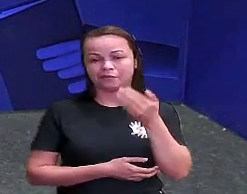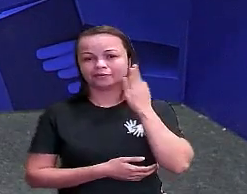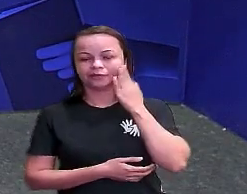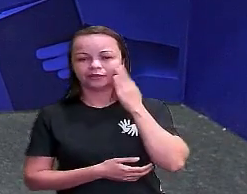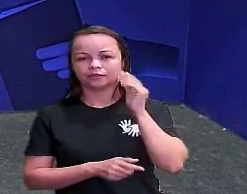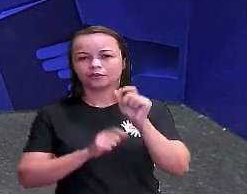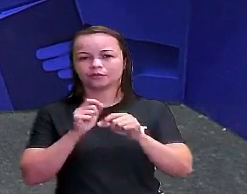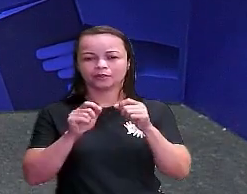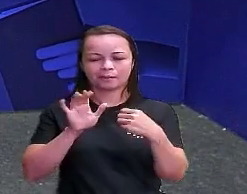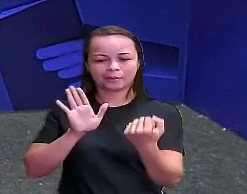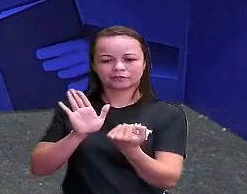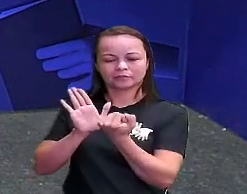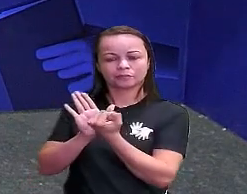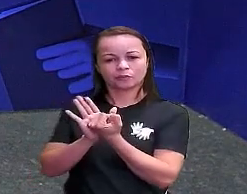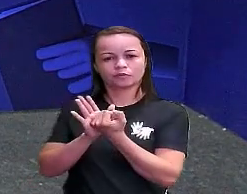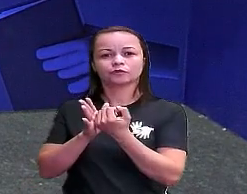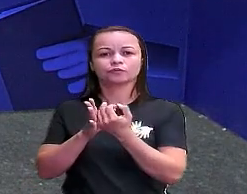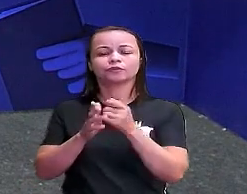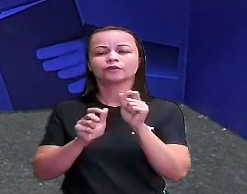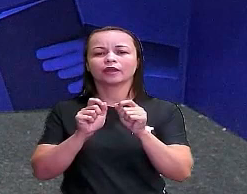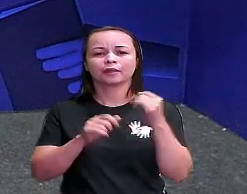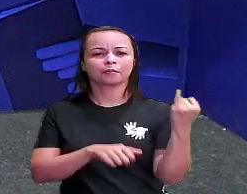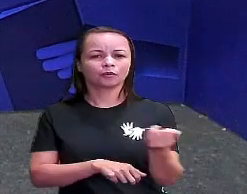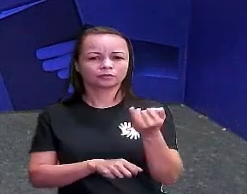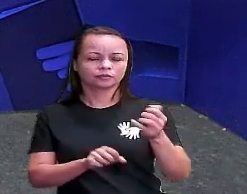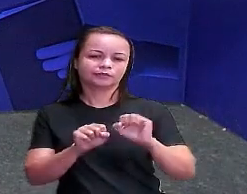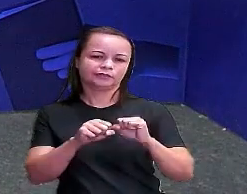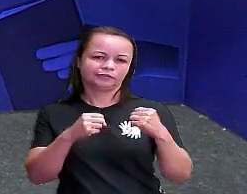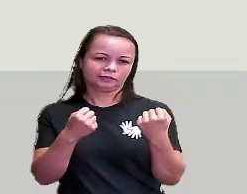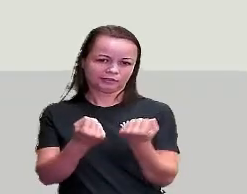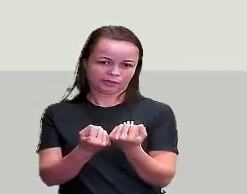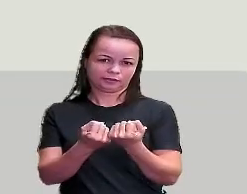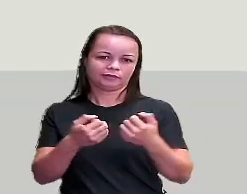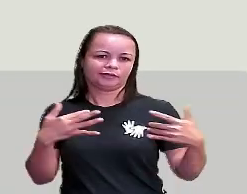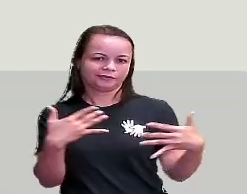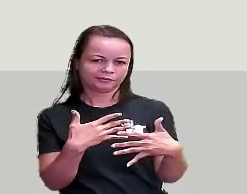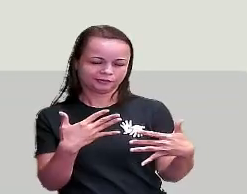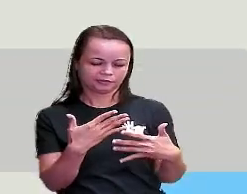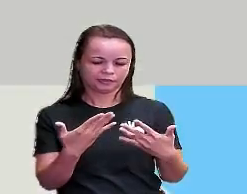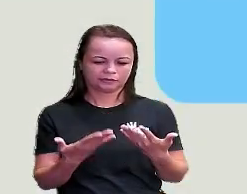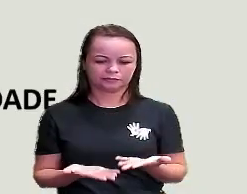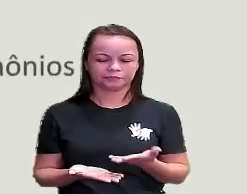para a nossa sociedade e para toda a cidade. Então, vamos lá?